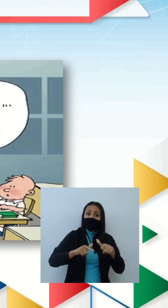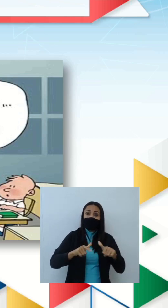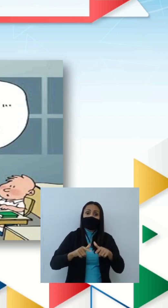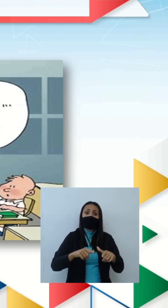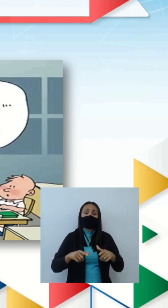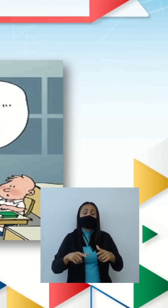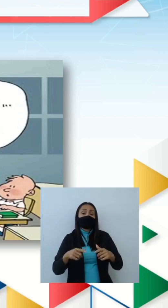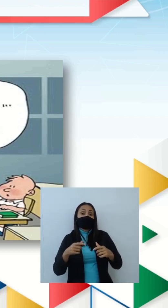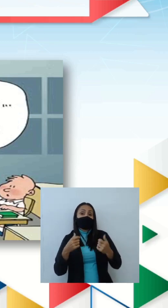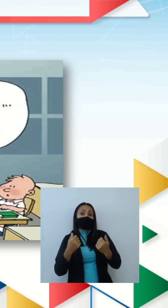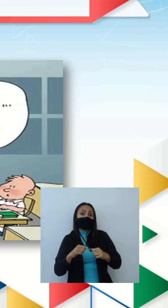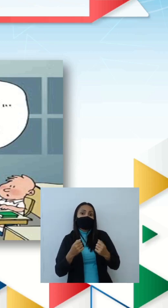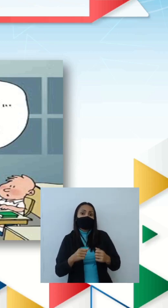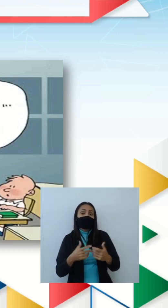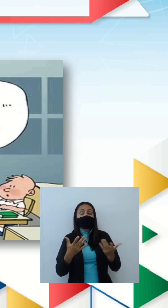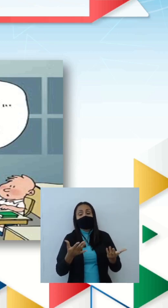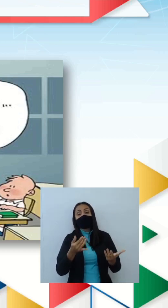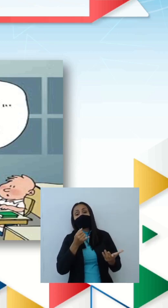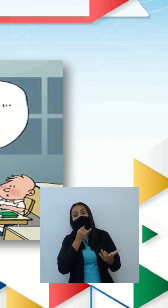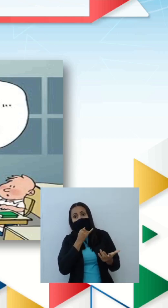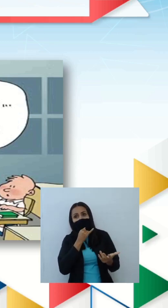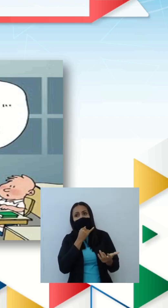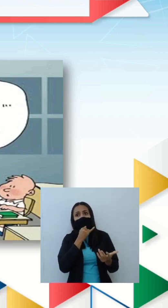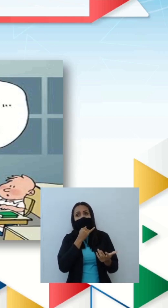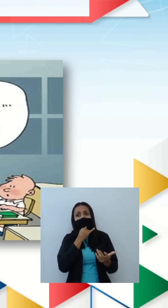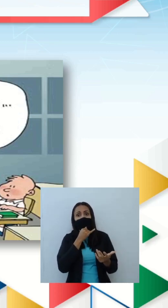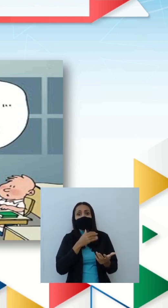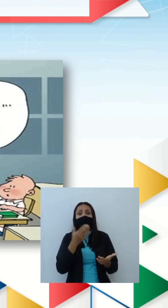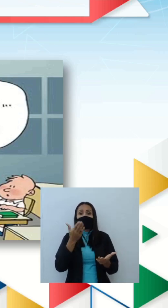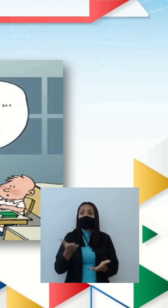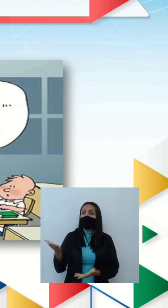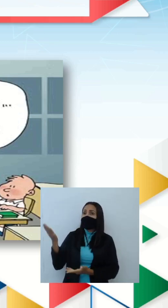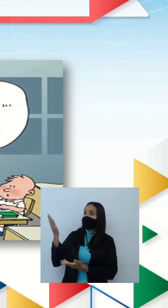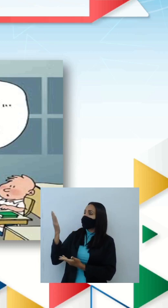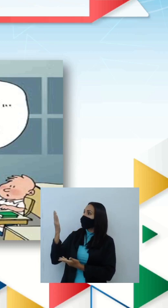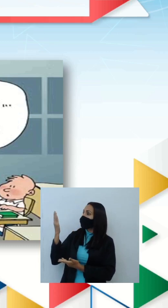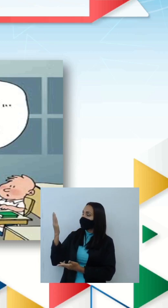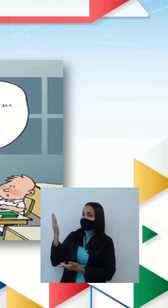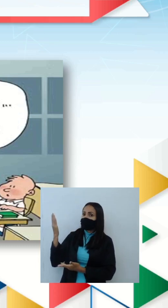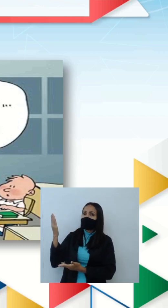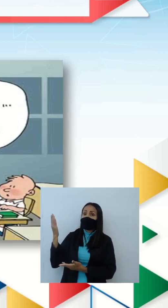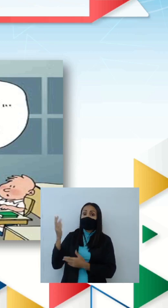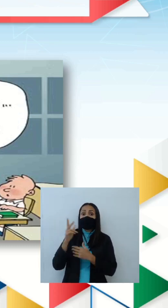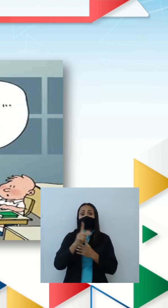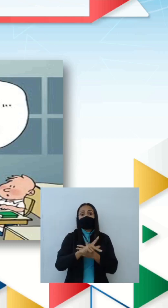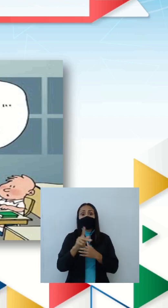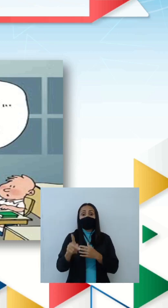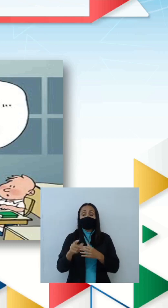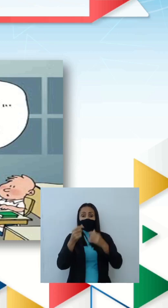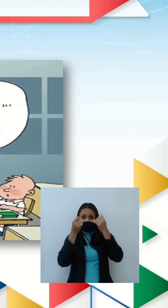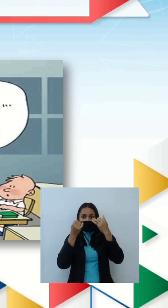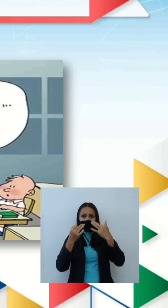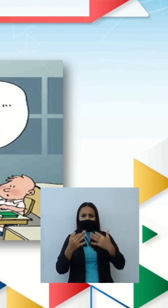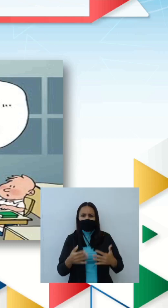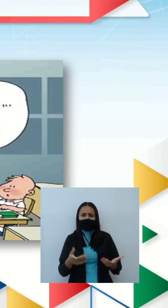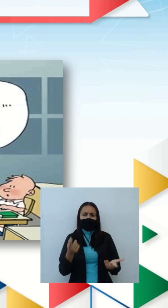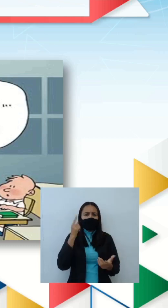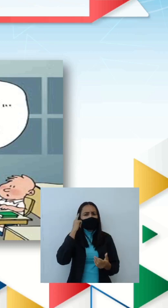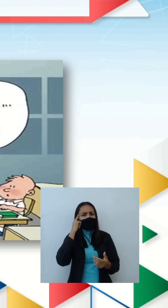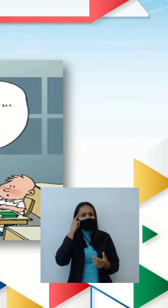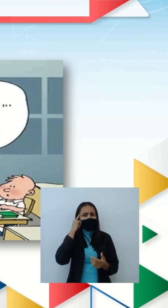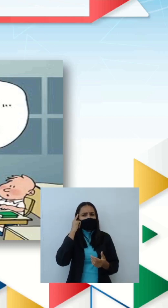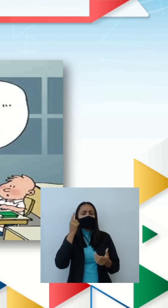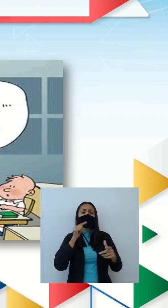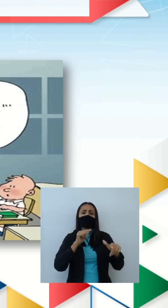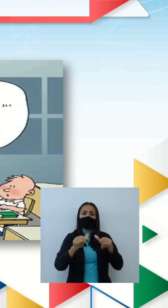disso. Então, infelizmente, tá aí outra charge aí, que a professora está dizendo, alguma dúvida acerca do